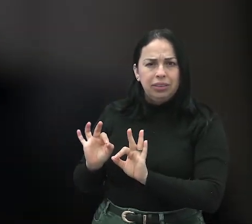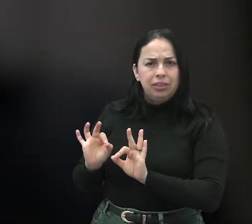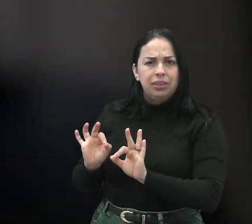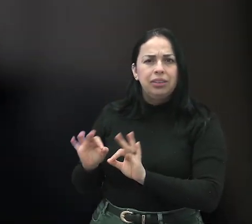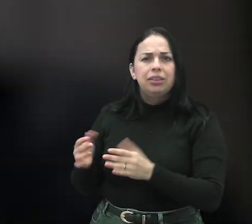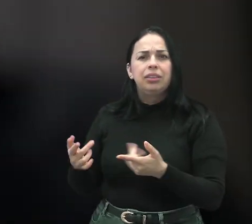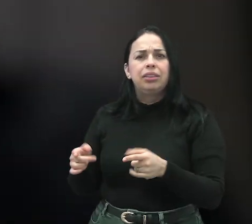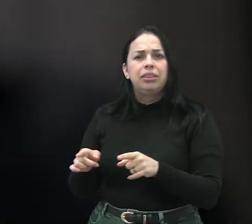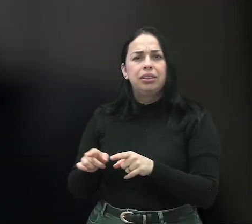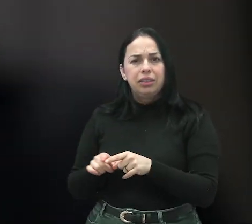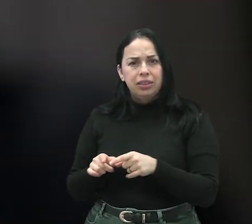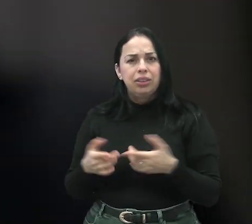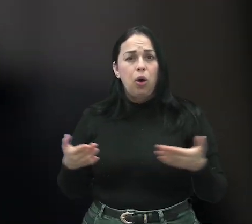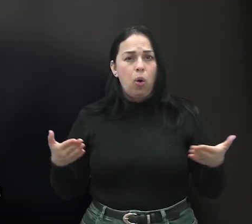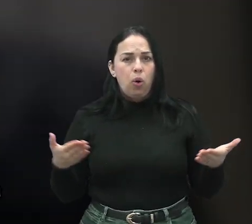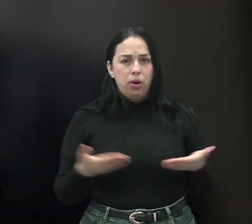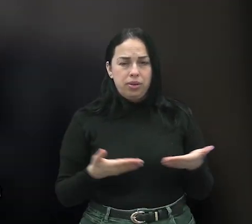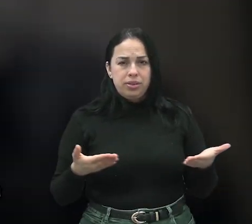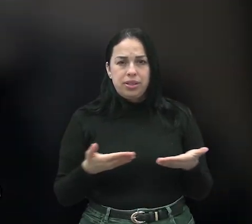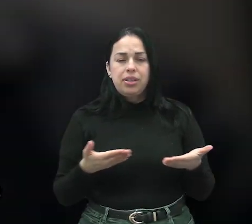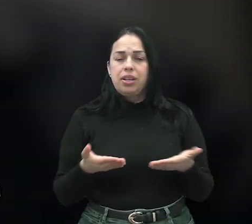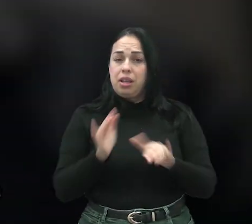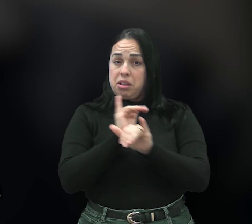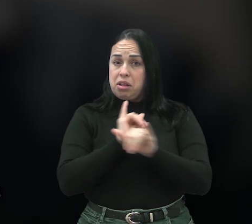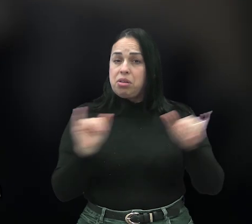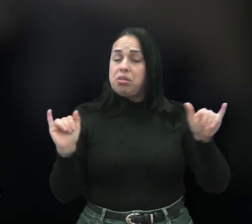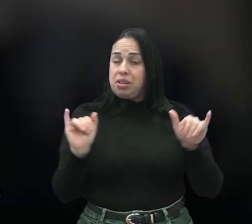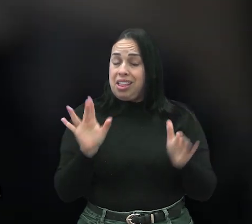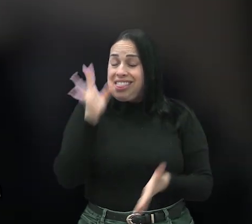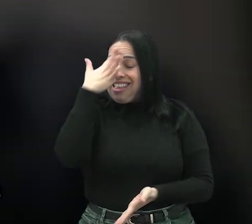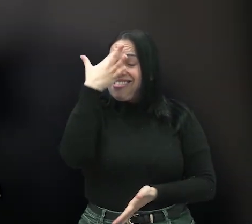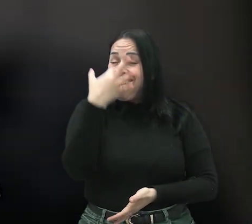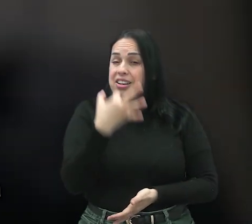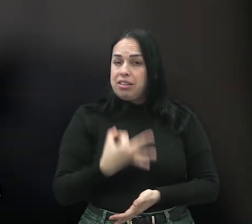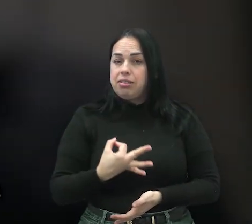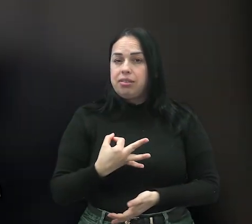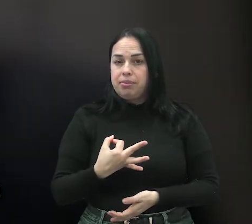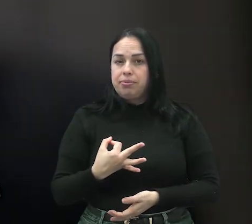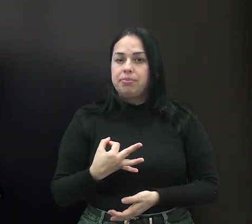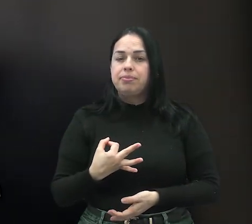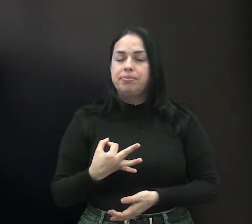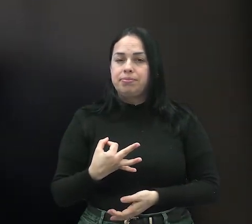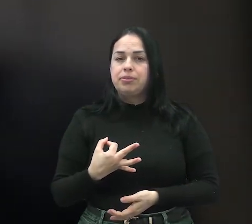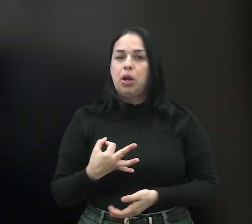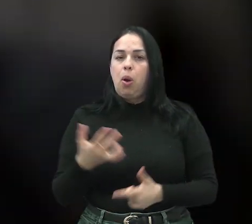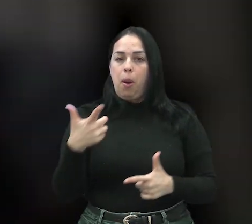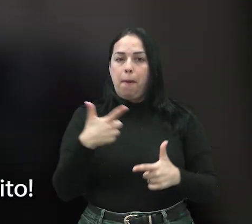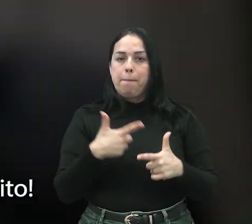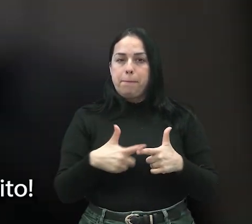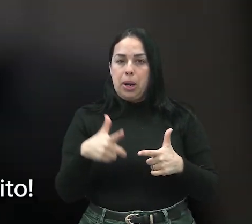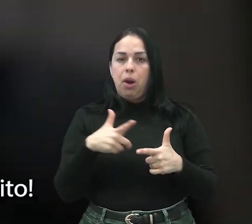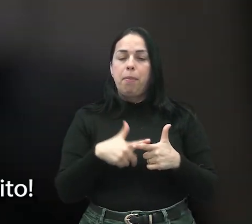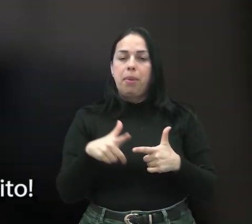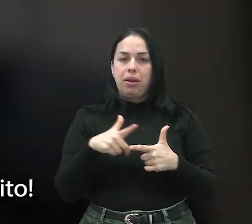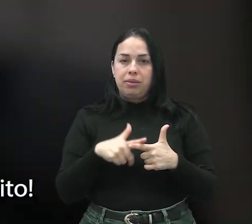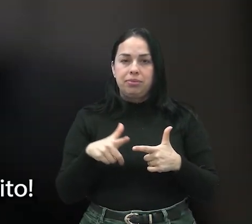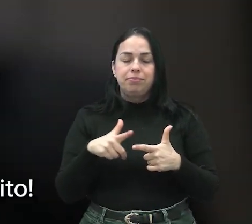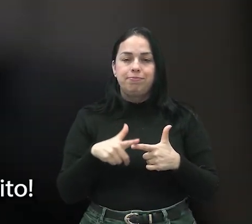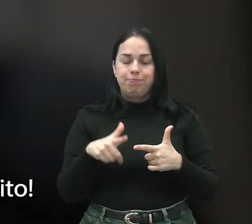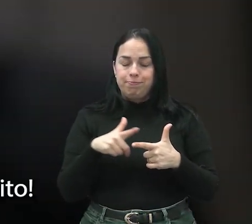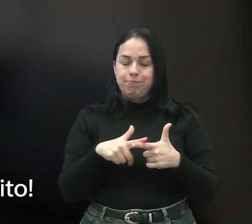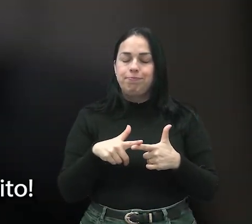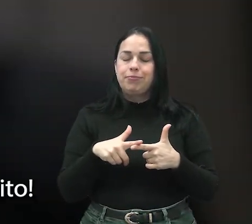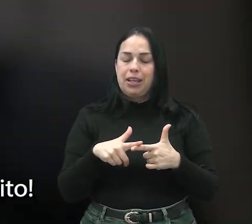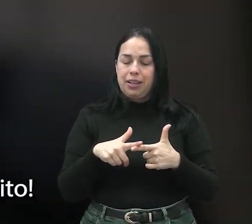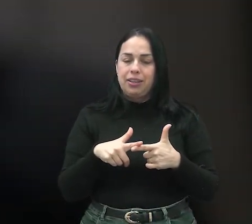o jogo tinha me tirado, né? Hoje, eu digo para você com toda certeza, o programa de Jogadores